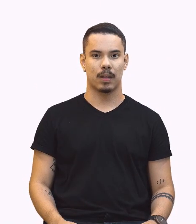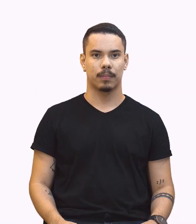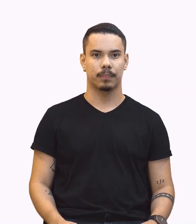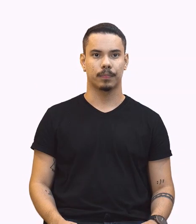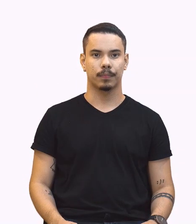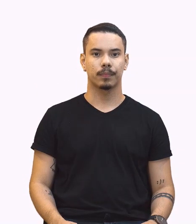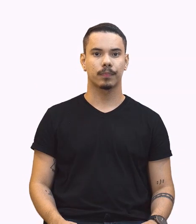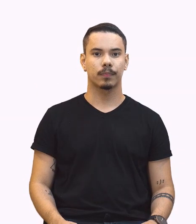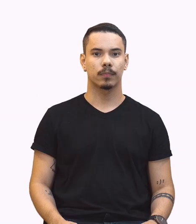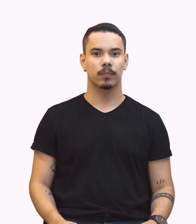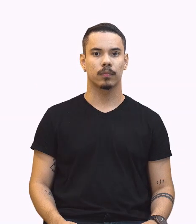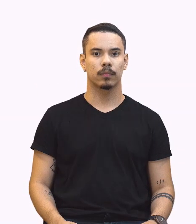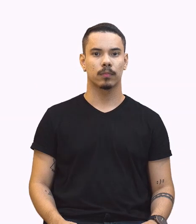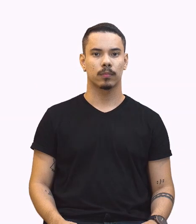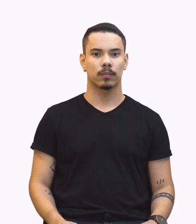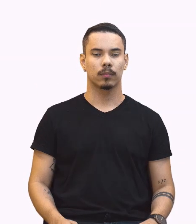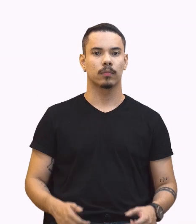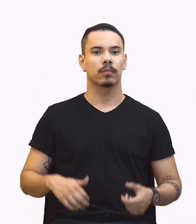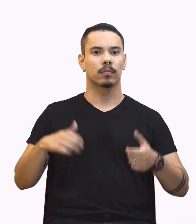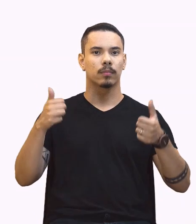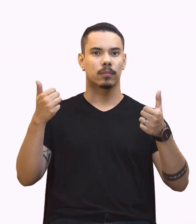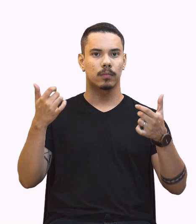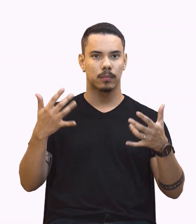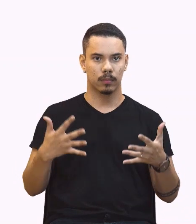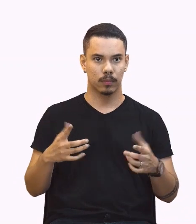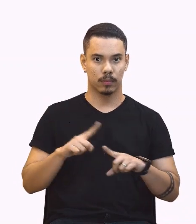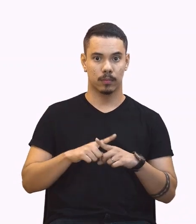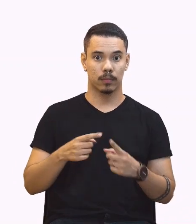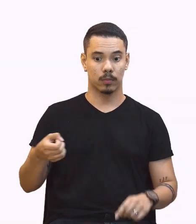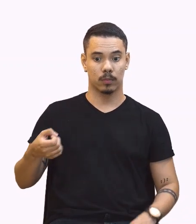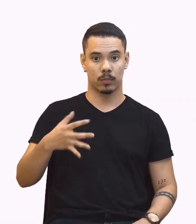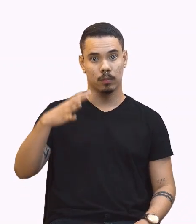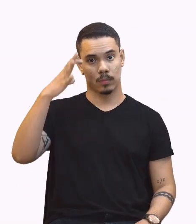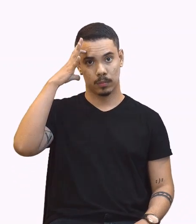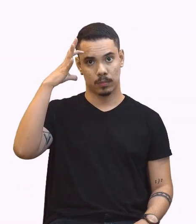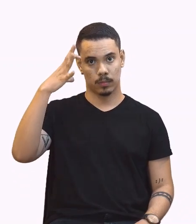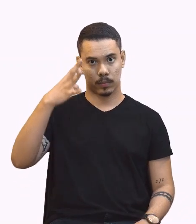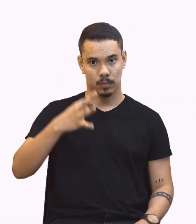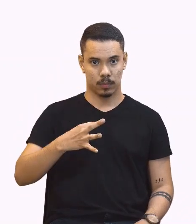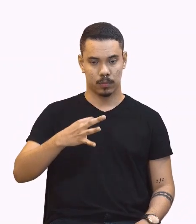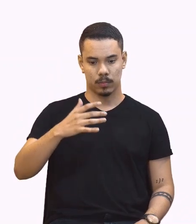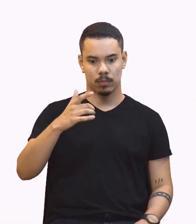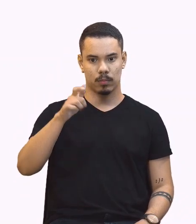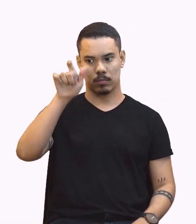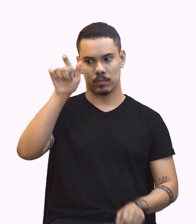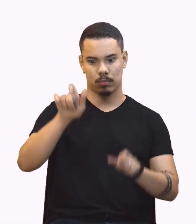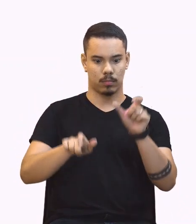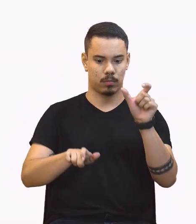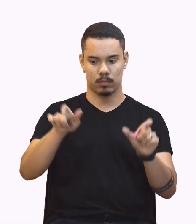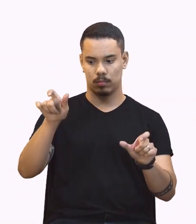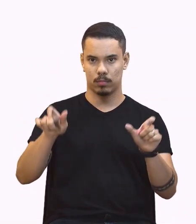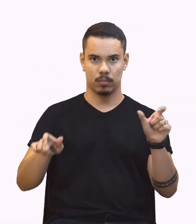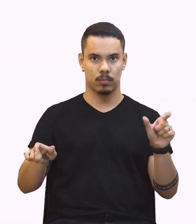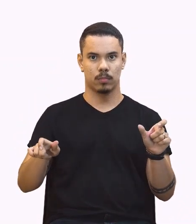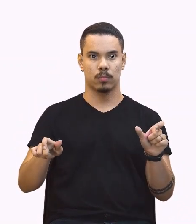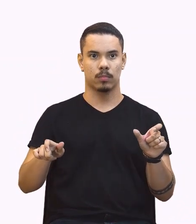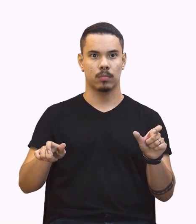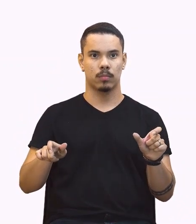Seguinte, mediante uma nova interpretação do ser, o ser em